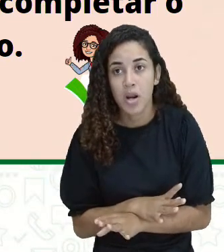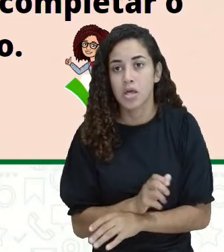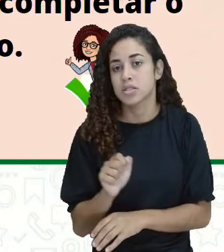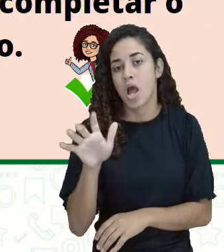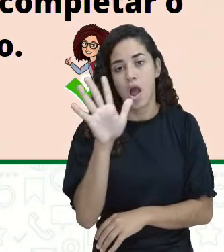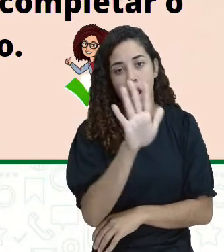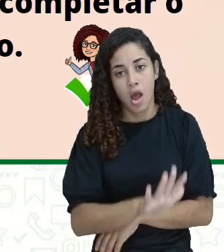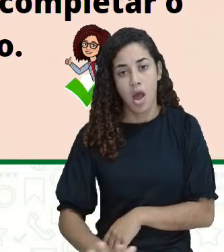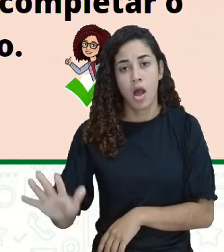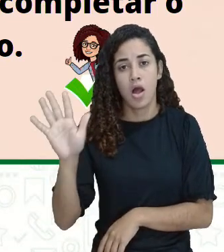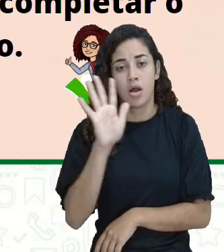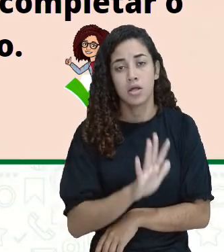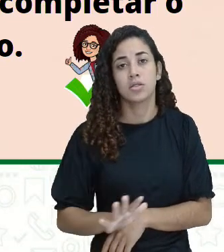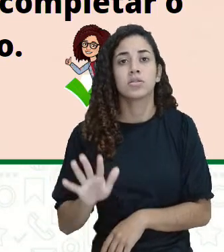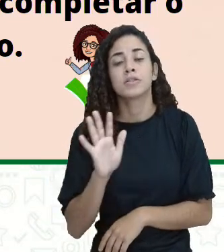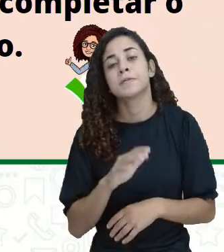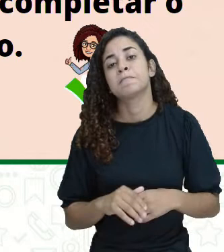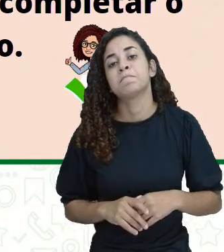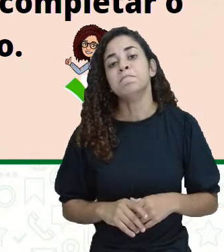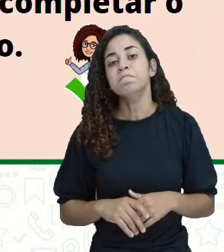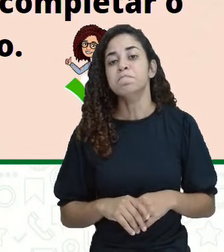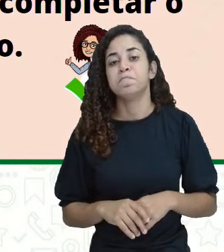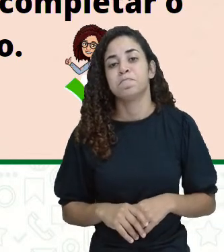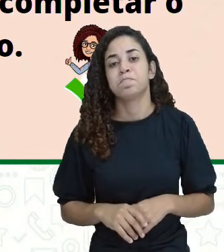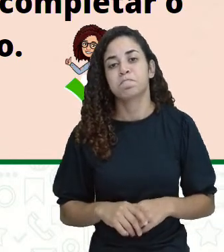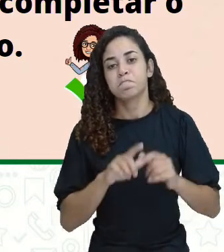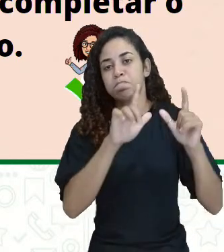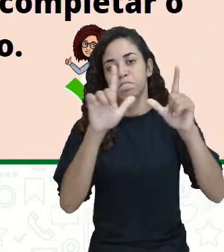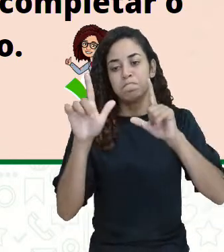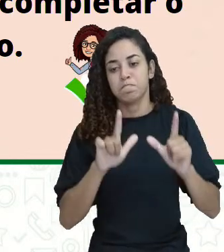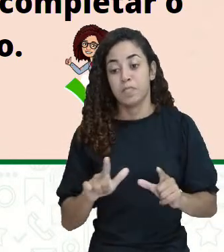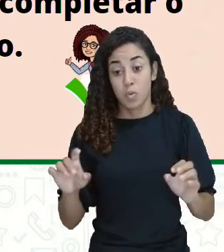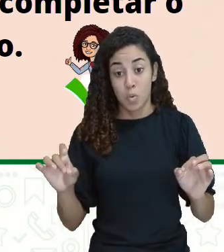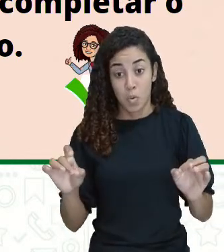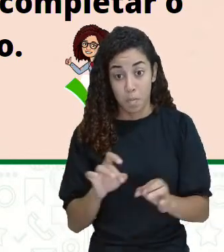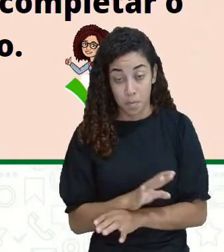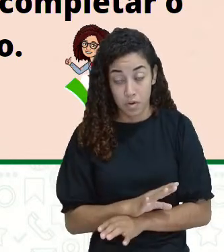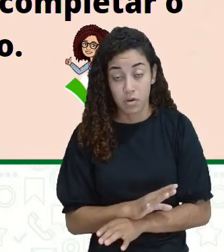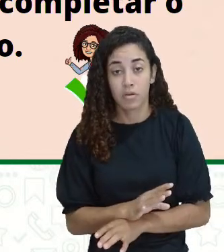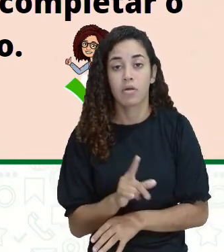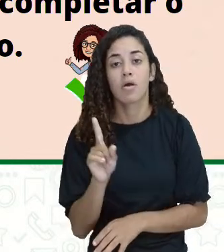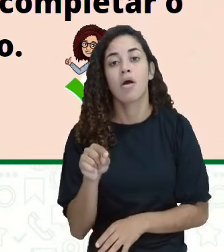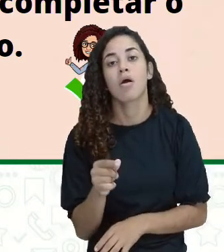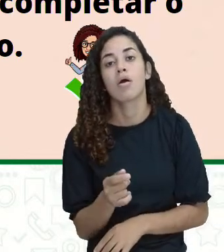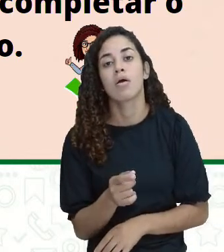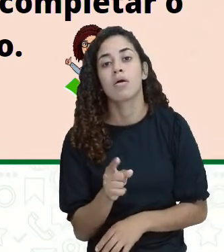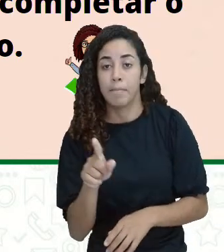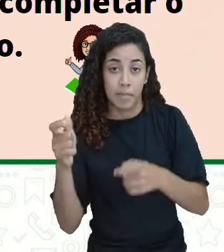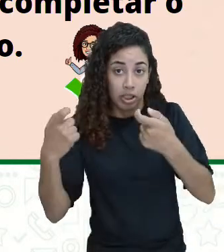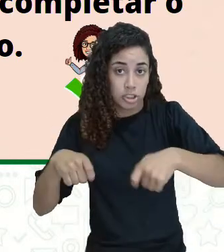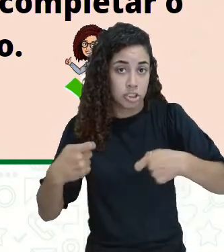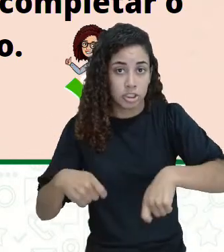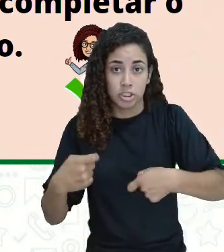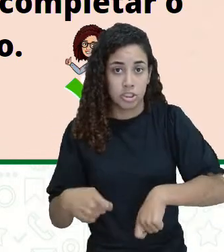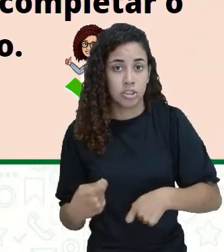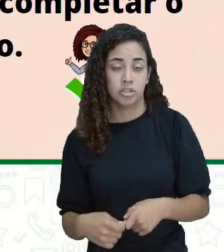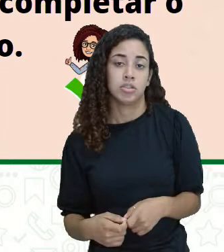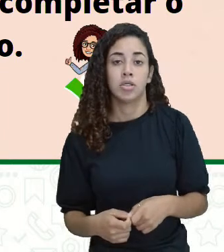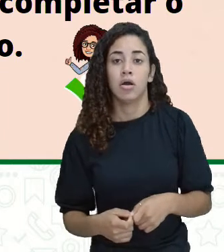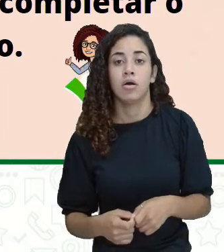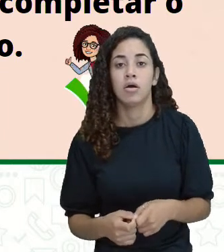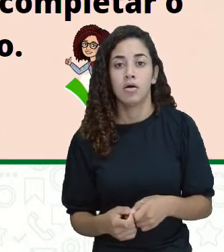área, né, que vai ser colocada, são que ele precisa, né, ou seja, que ele